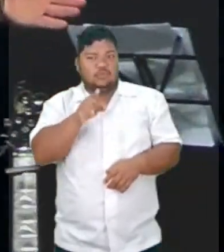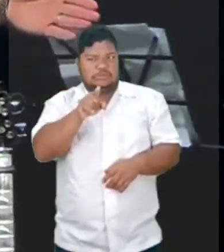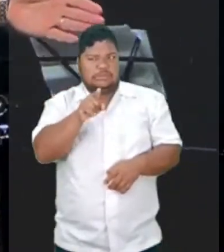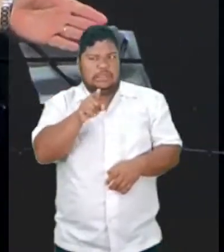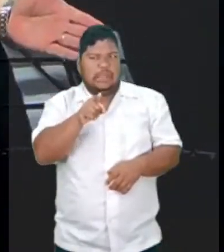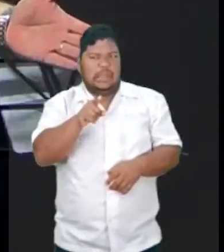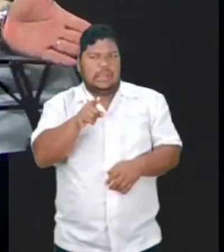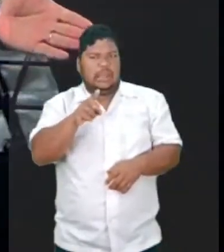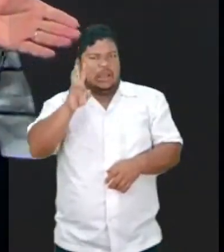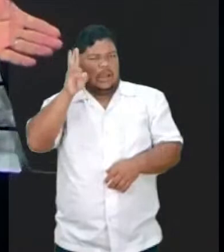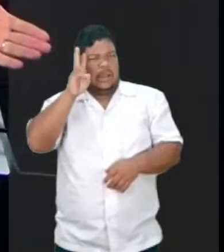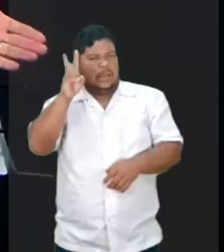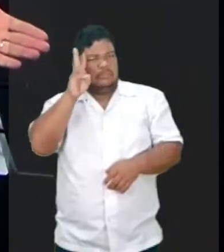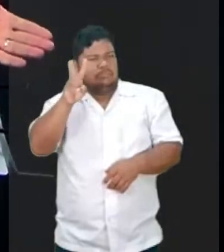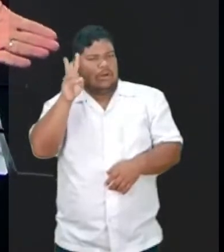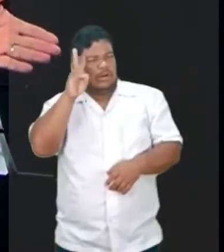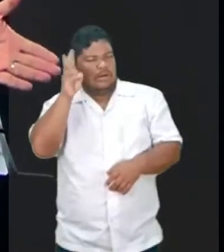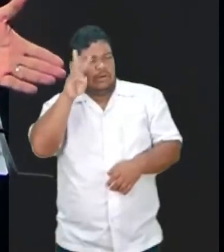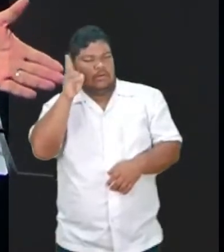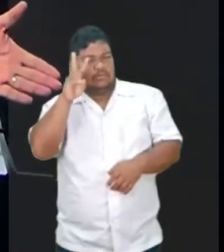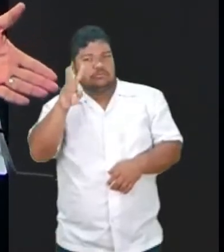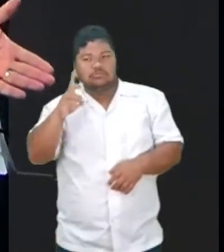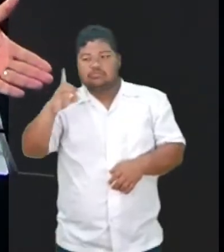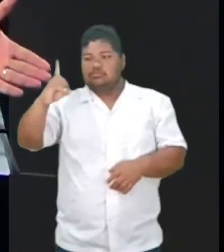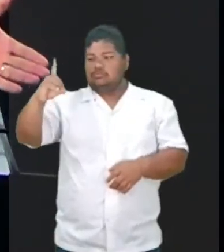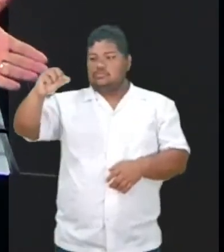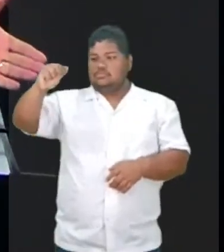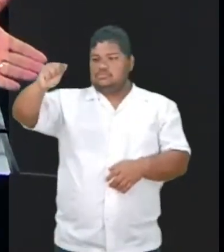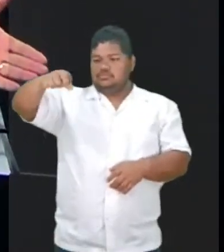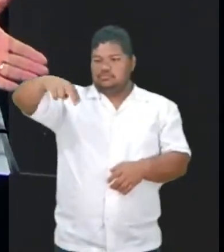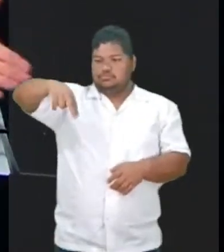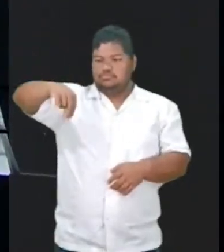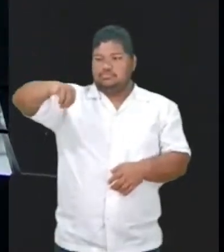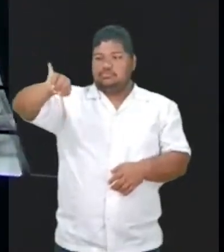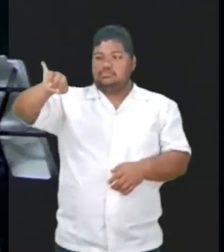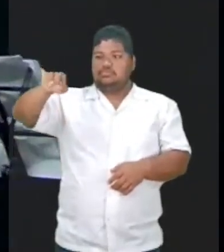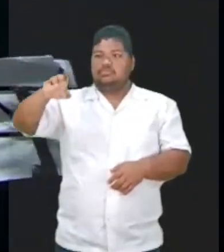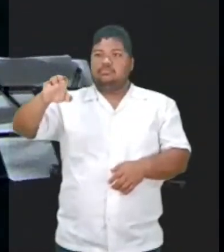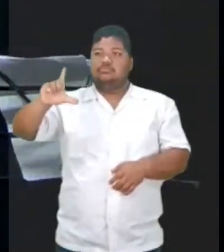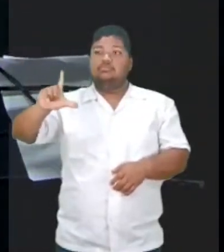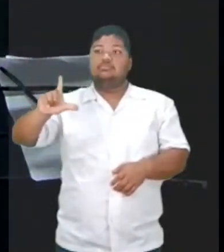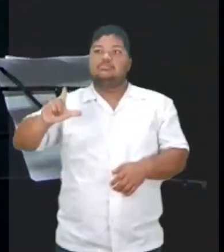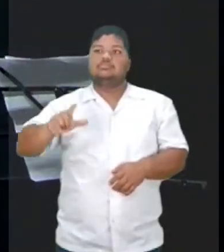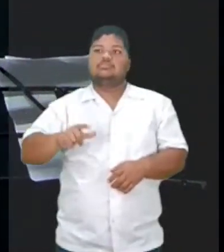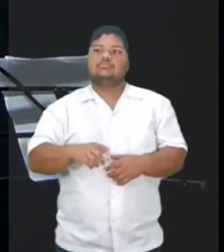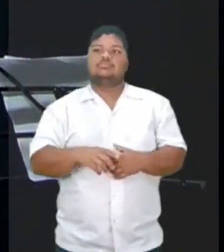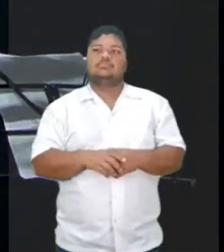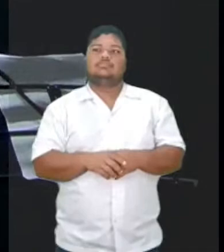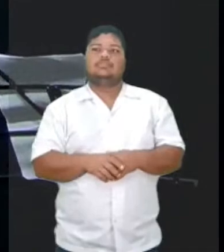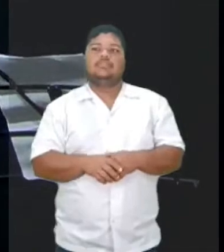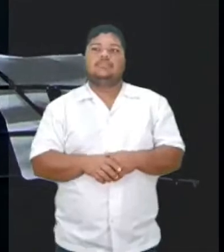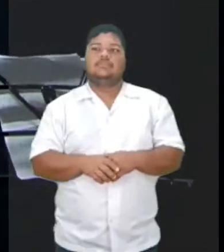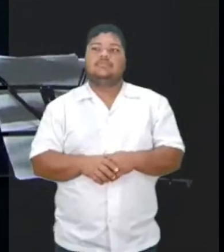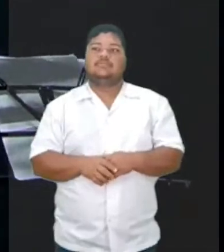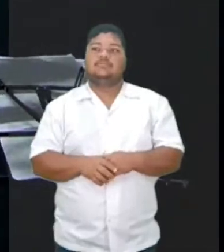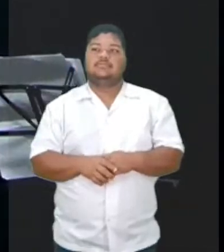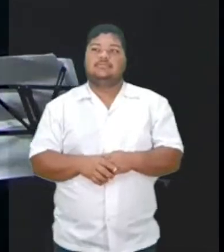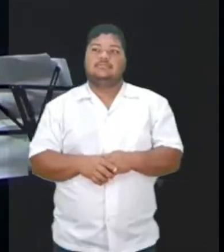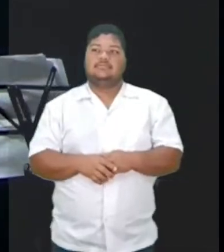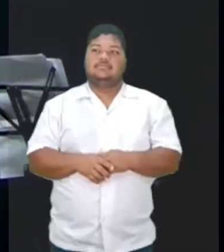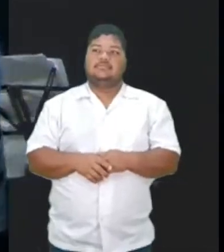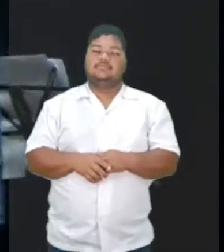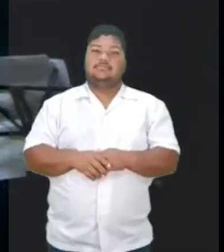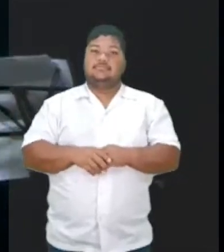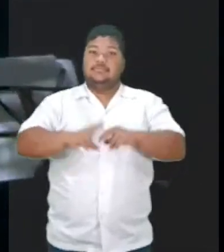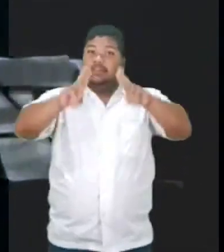quando Daniel relata a respeito de Nabucodonosor? Que quando Nabucodonosor olhou para a grandeza